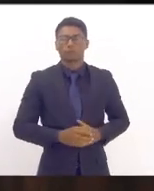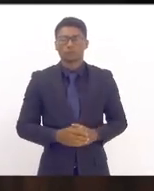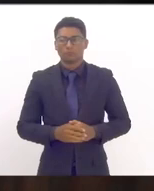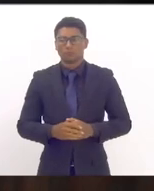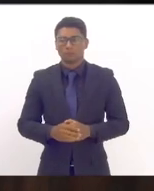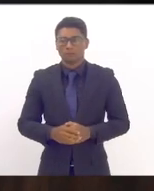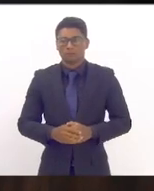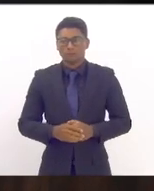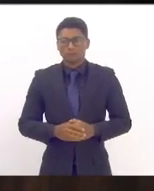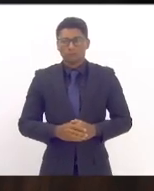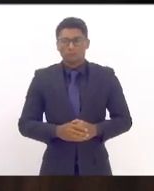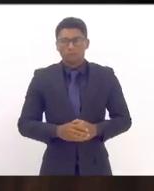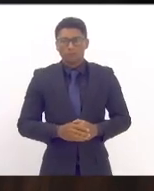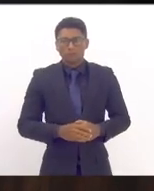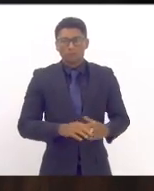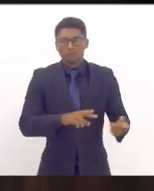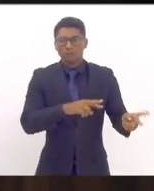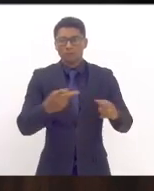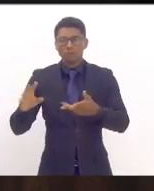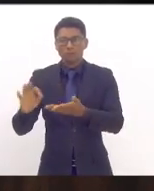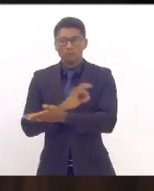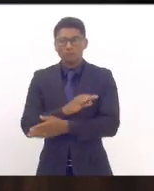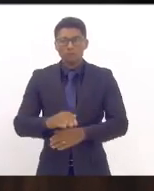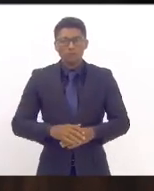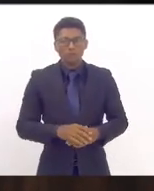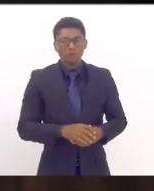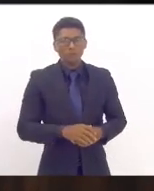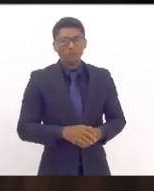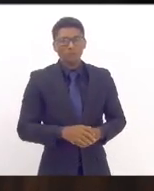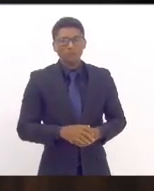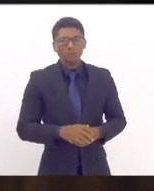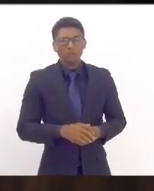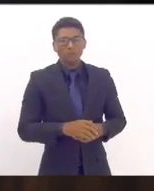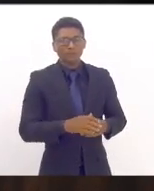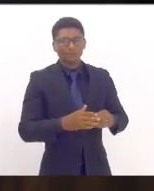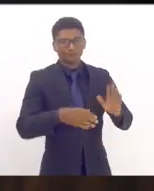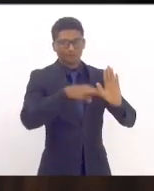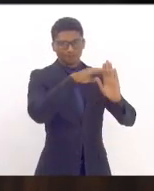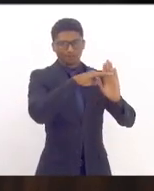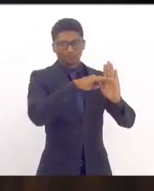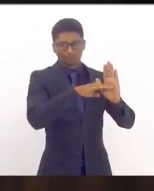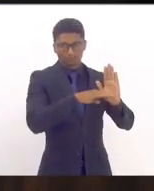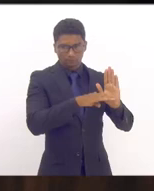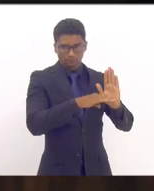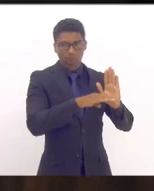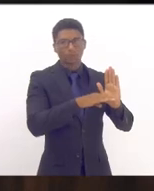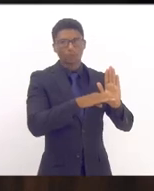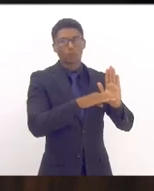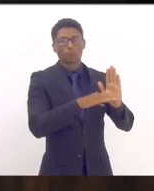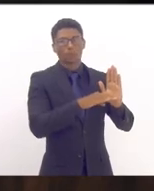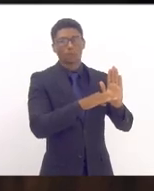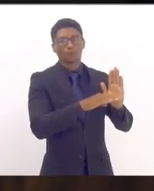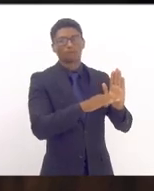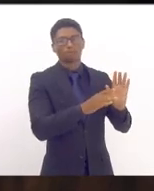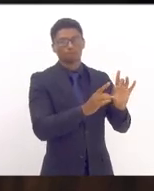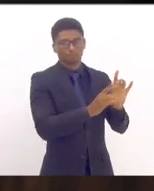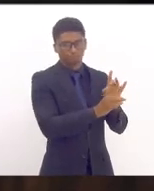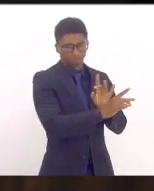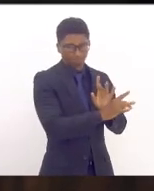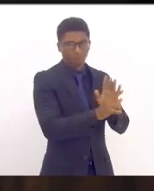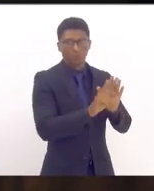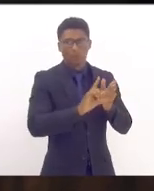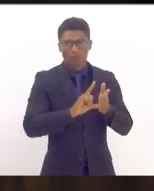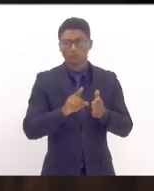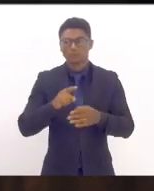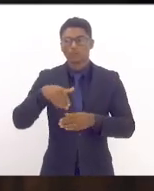vai autógrafo nada mais a tratar na ordem do dia presidencial antes de encerrar os trabalhos concede declaração